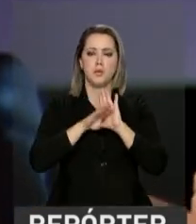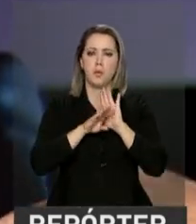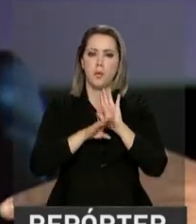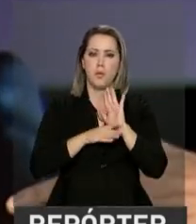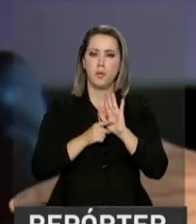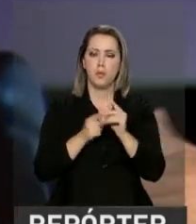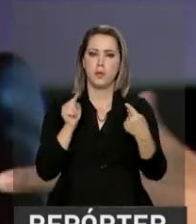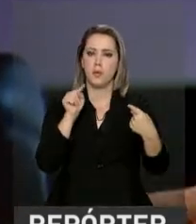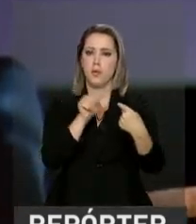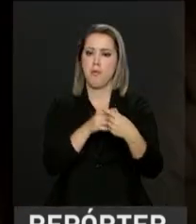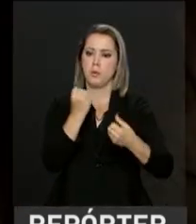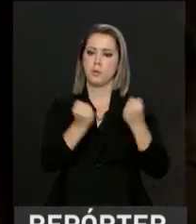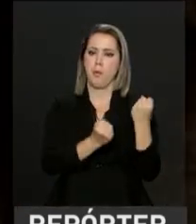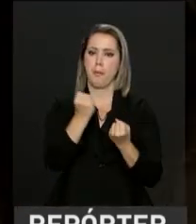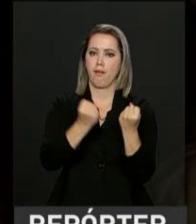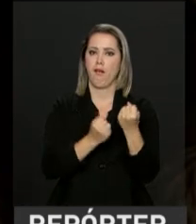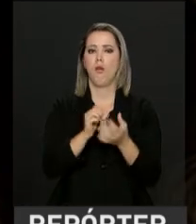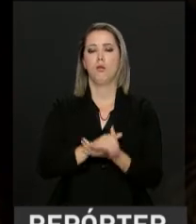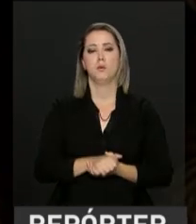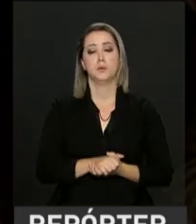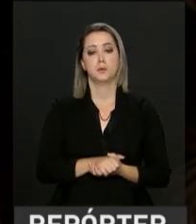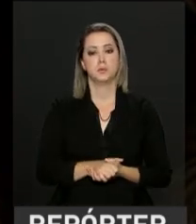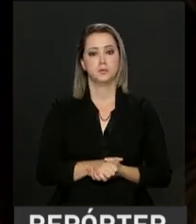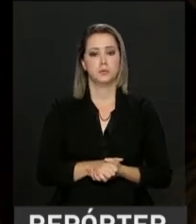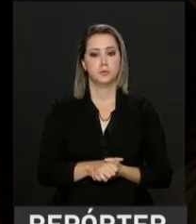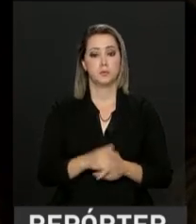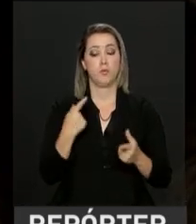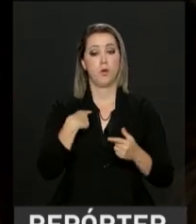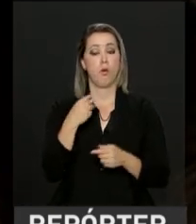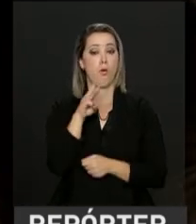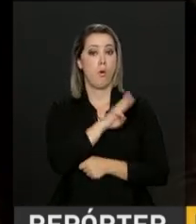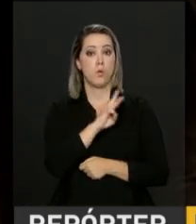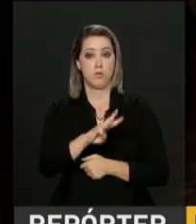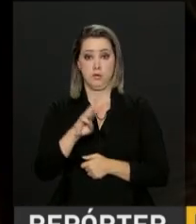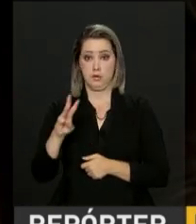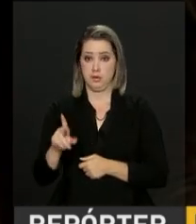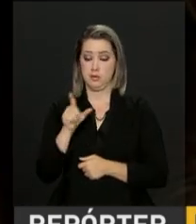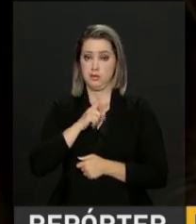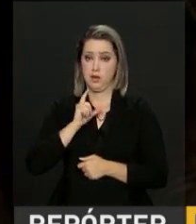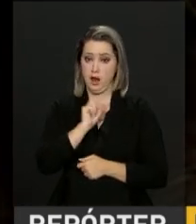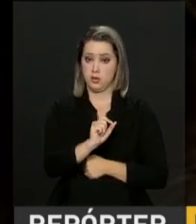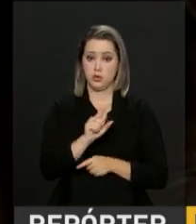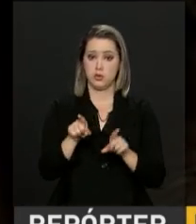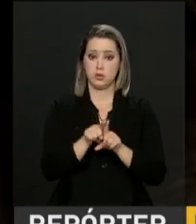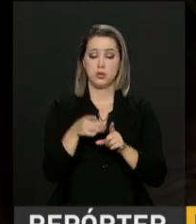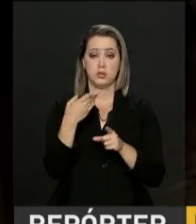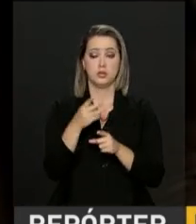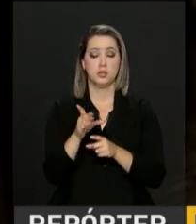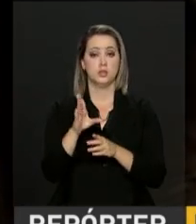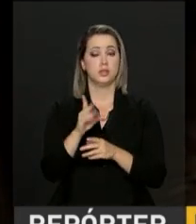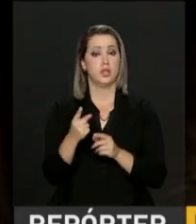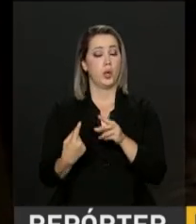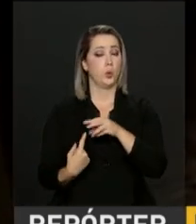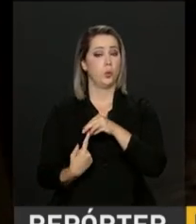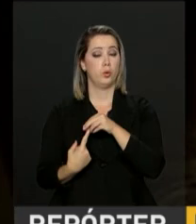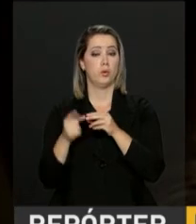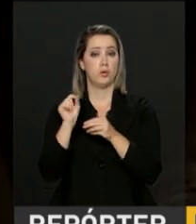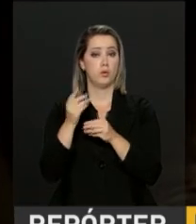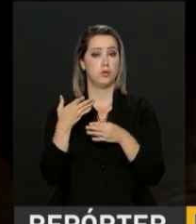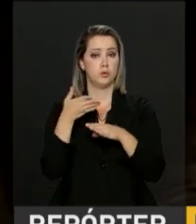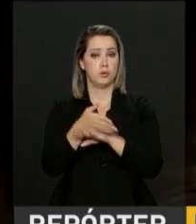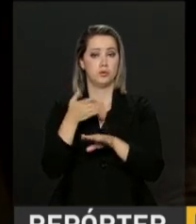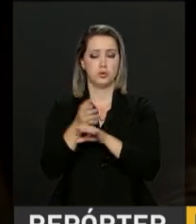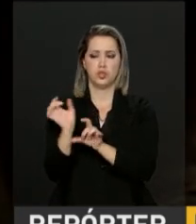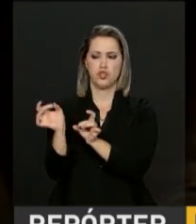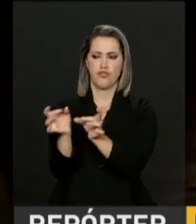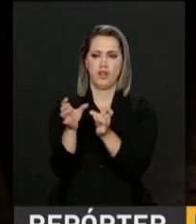voltado para o setor automotivo. O Portal Único do Comércio Exterior, que é uma grande iniciativa, e a implementação